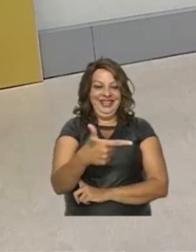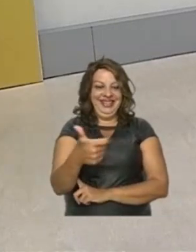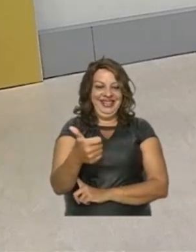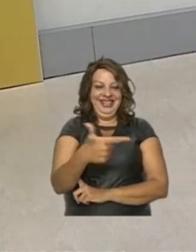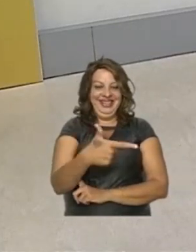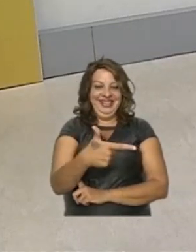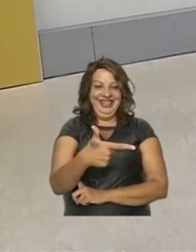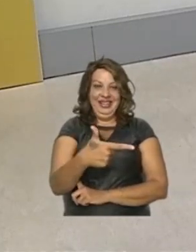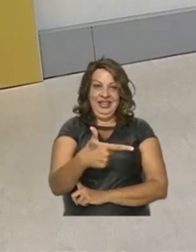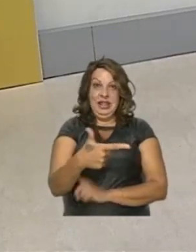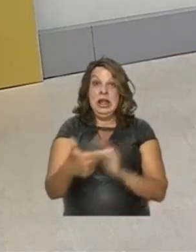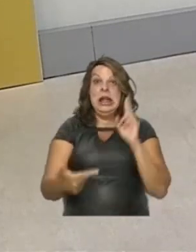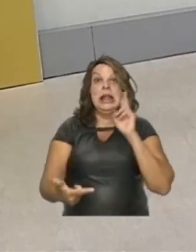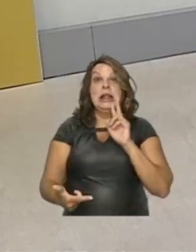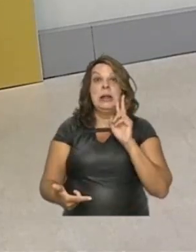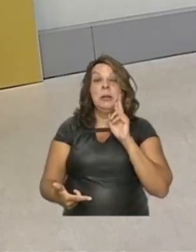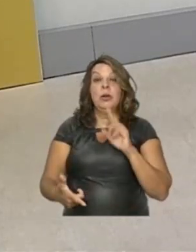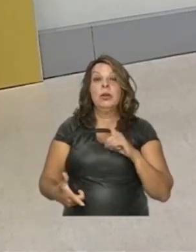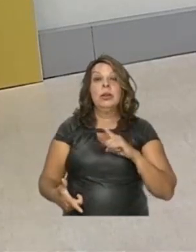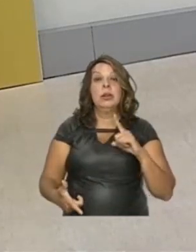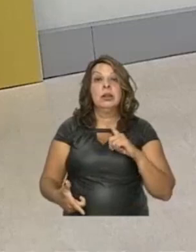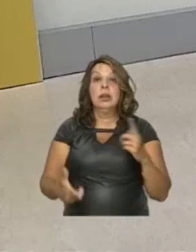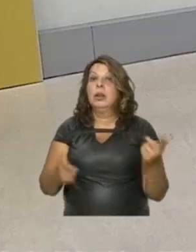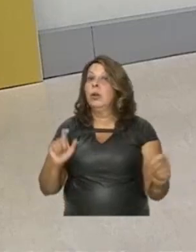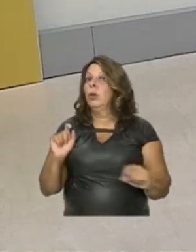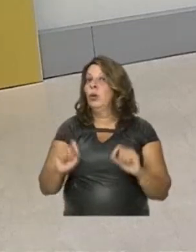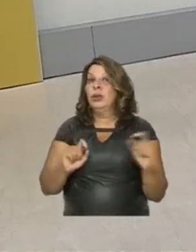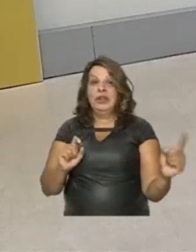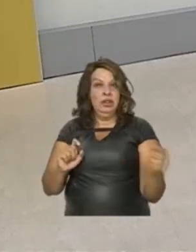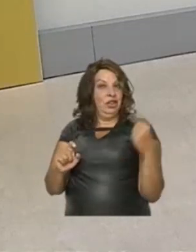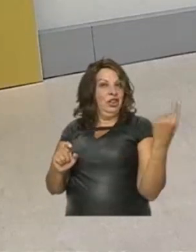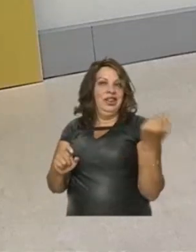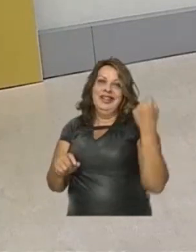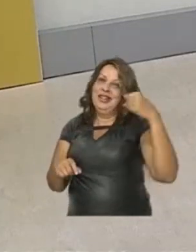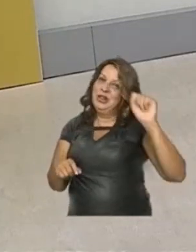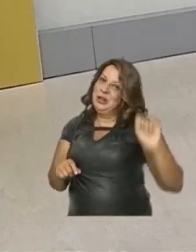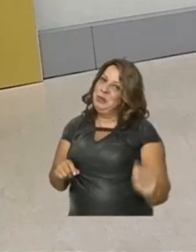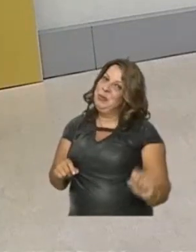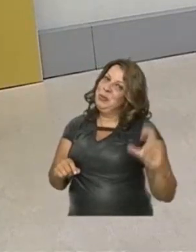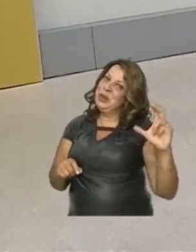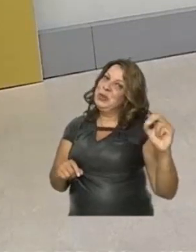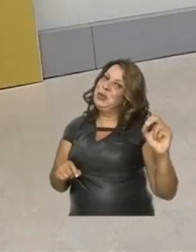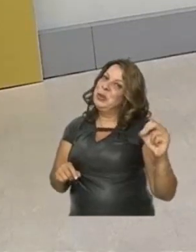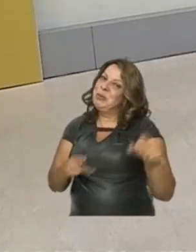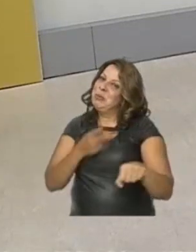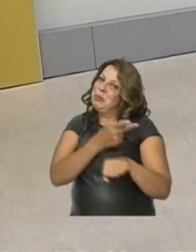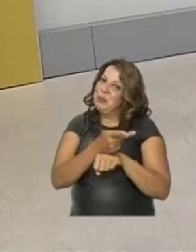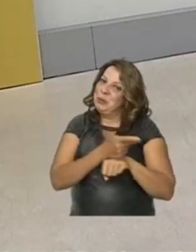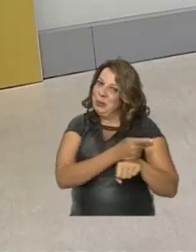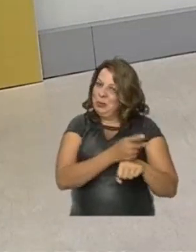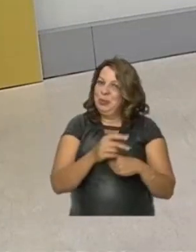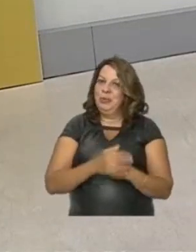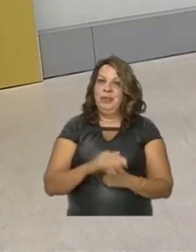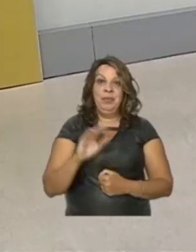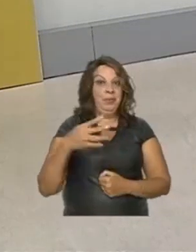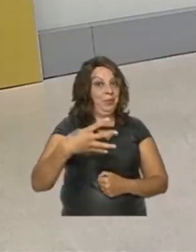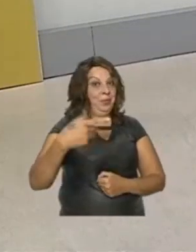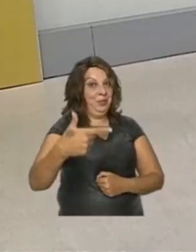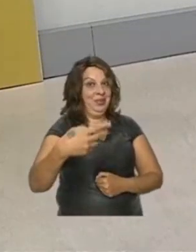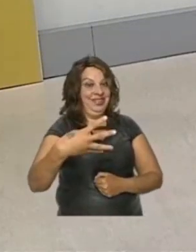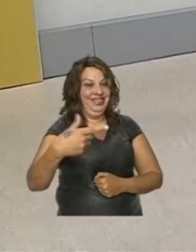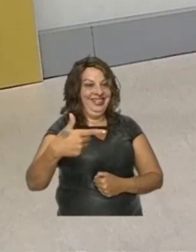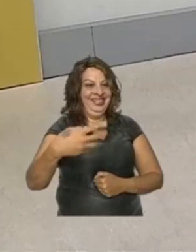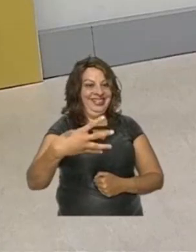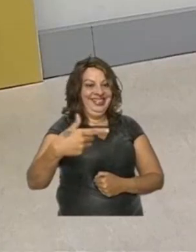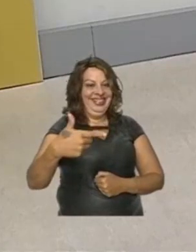marque 12. Lembrando que hoje ainda teremos o nosso Gira Sergipe 50, prêmios de R$500. 42,